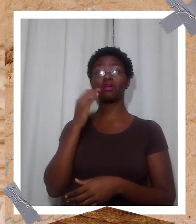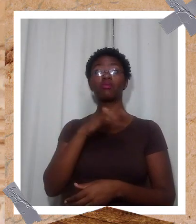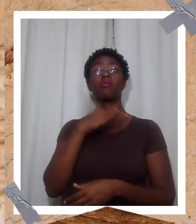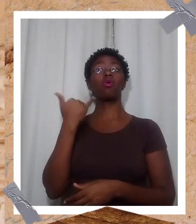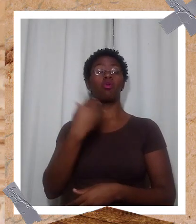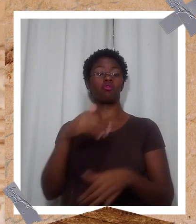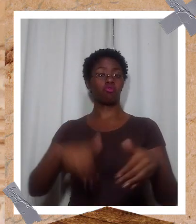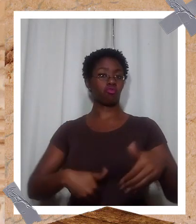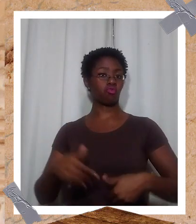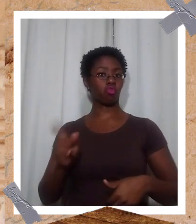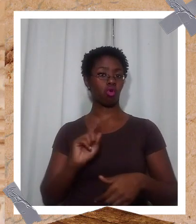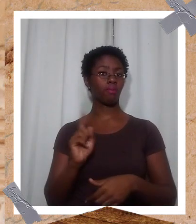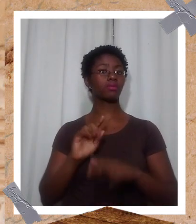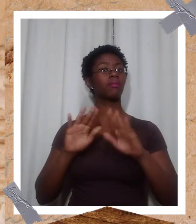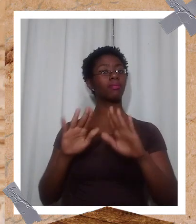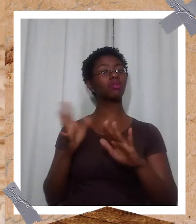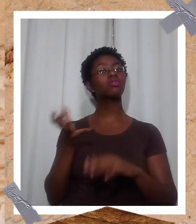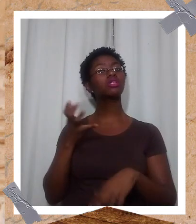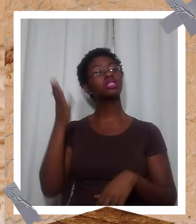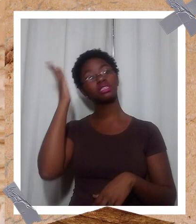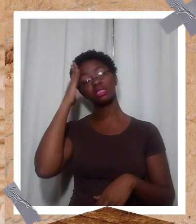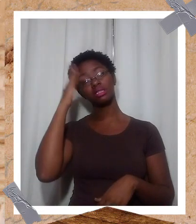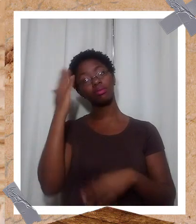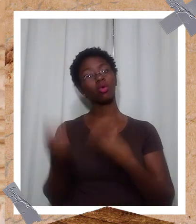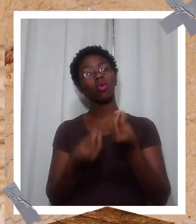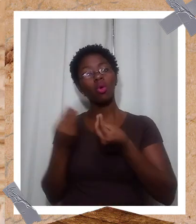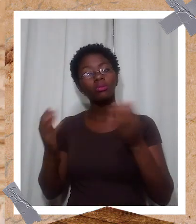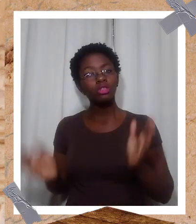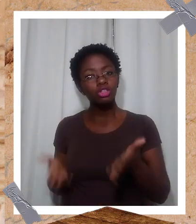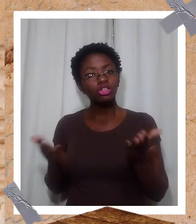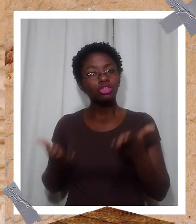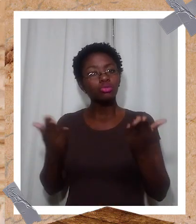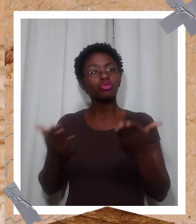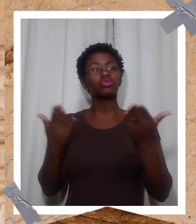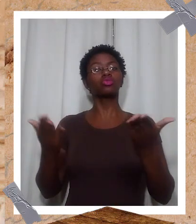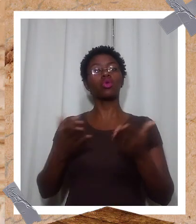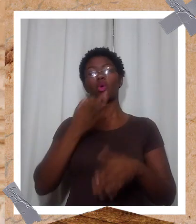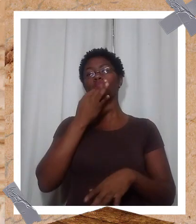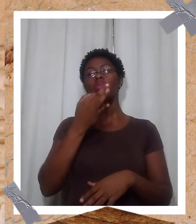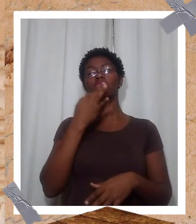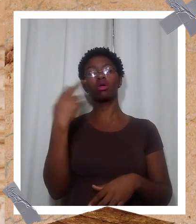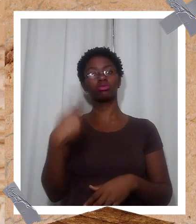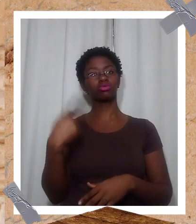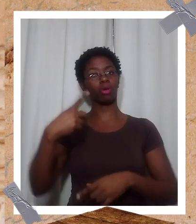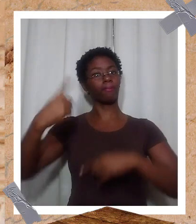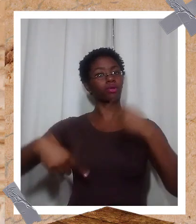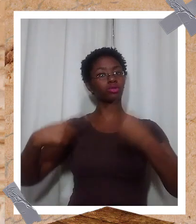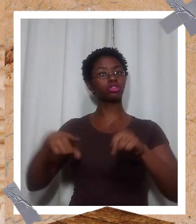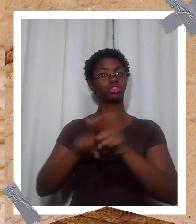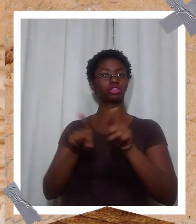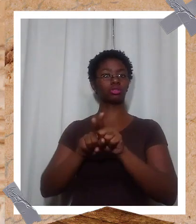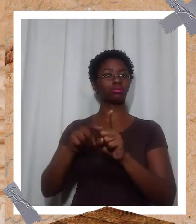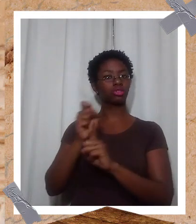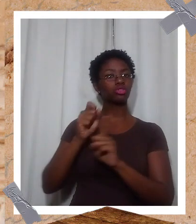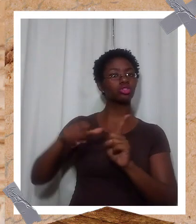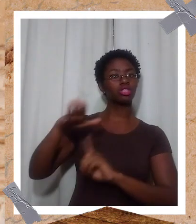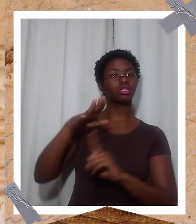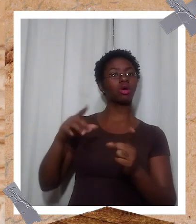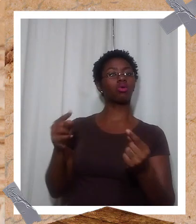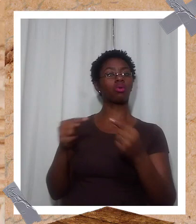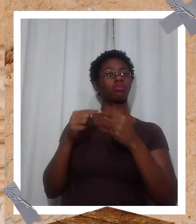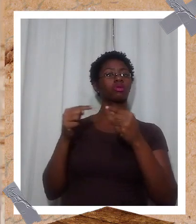queria um pouco ouvir como que isso impulsionou suas críticas políticas e sociais baseadas nas narrativas de